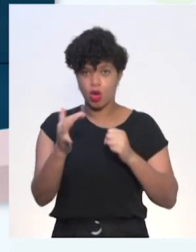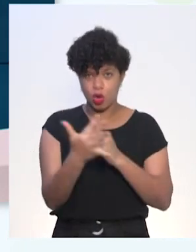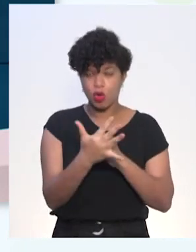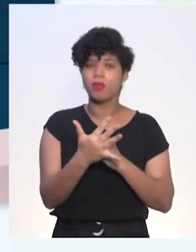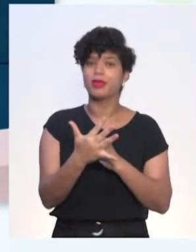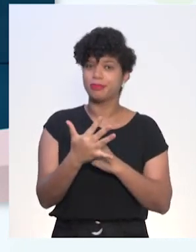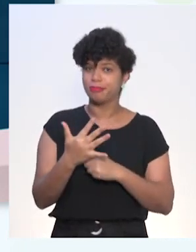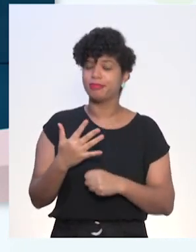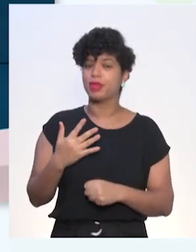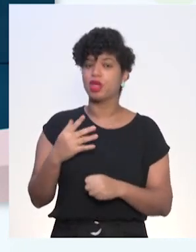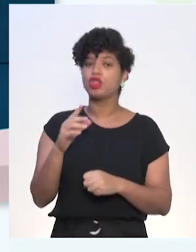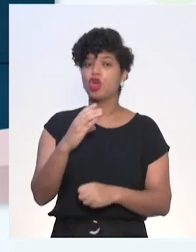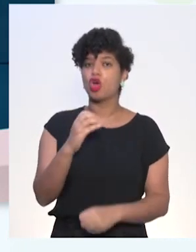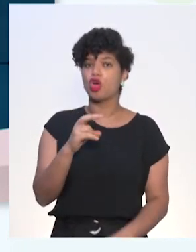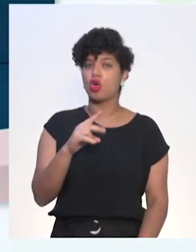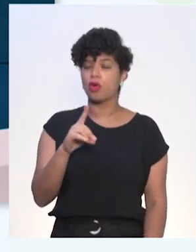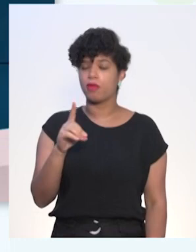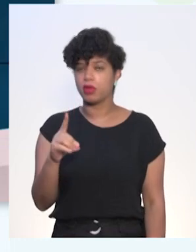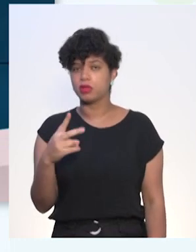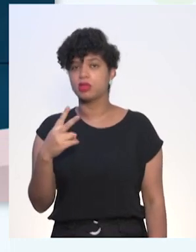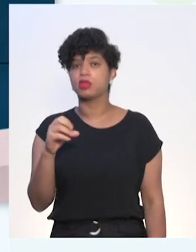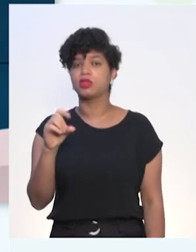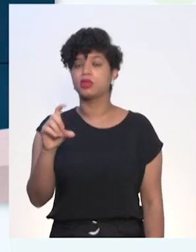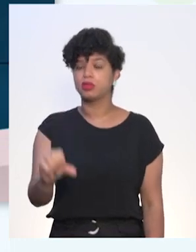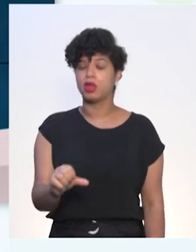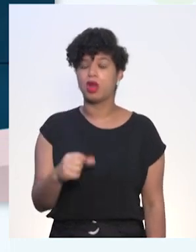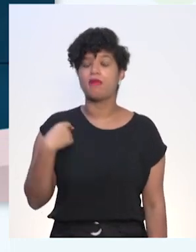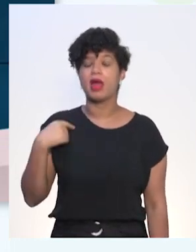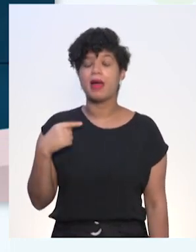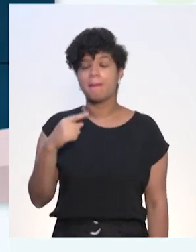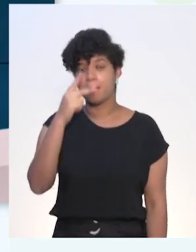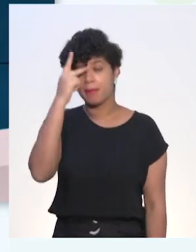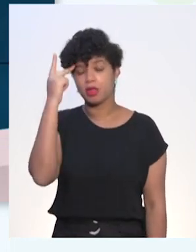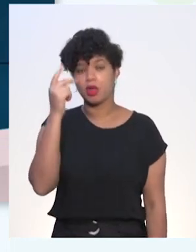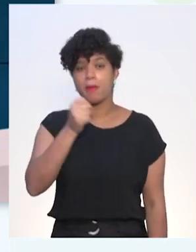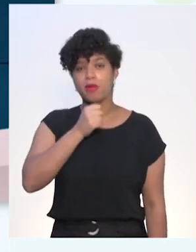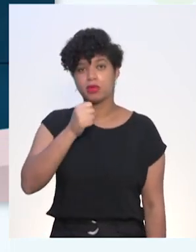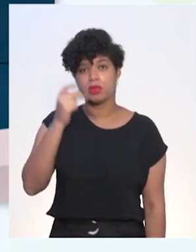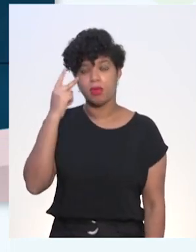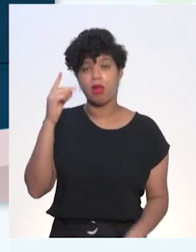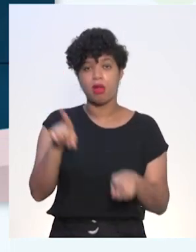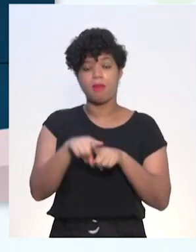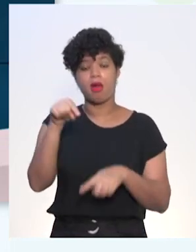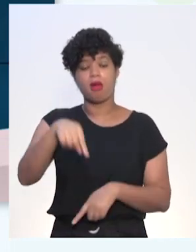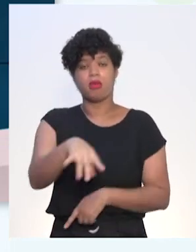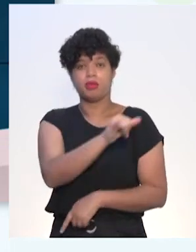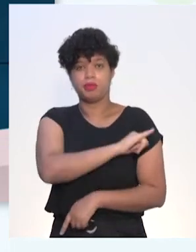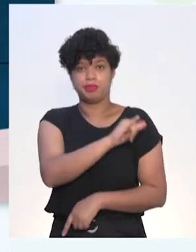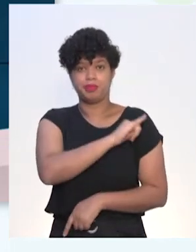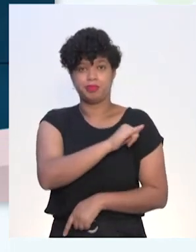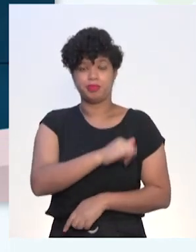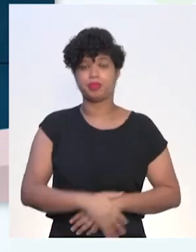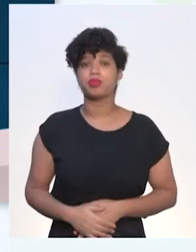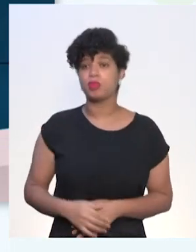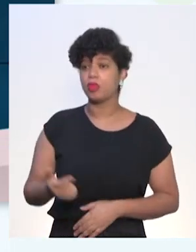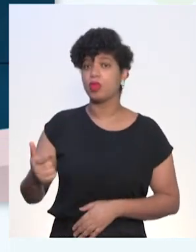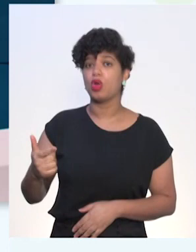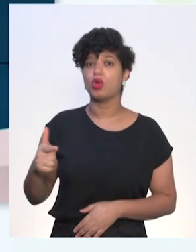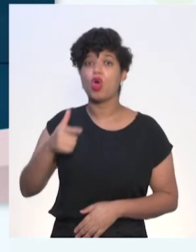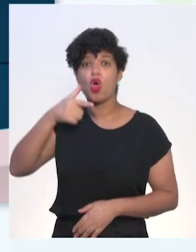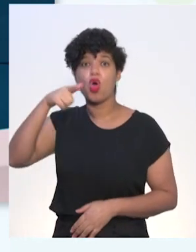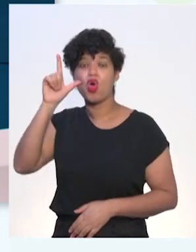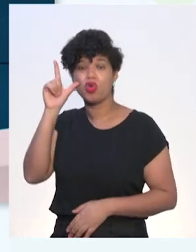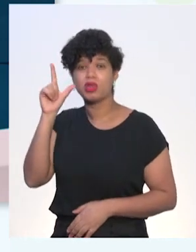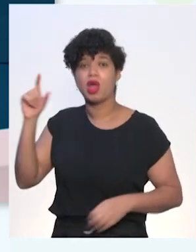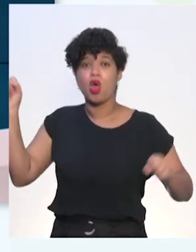2019 com a participação dos nossos jornalistas em São Paulo e também aqui no Rio de Janeiro uma explosão atingiu ontem